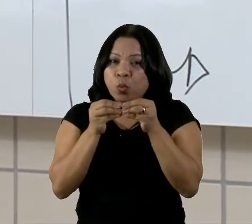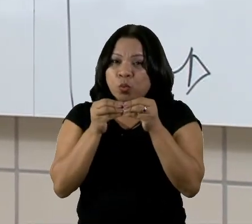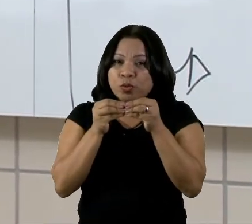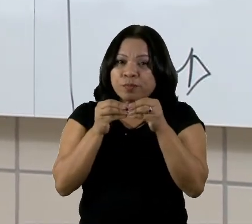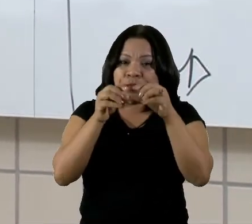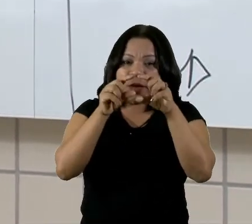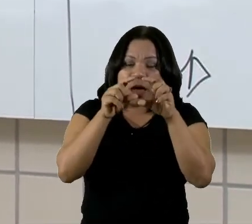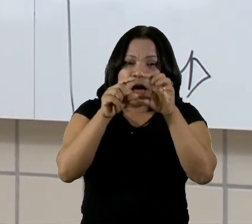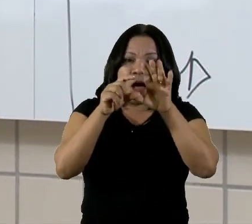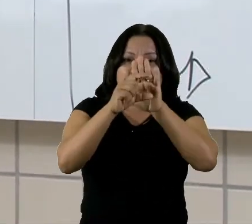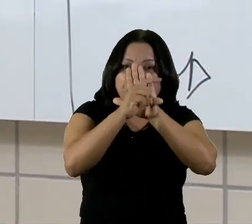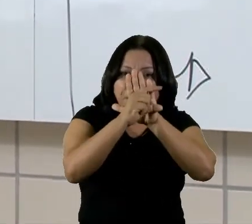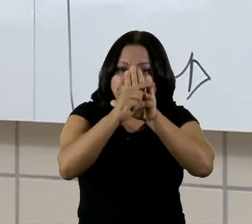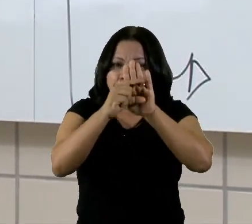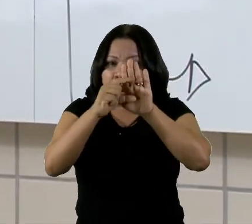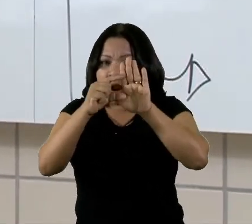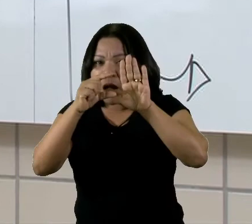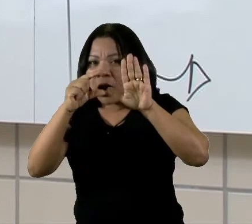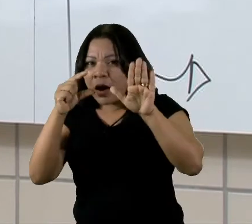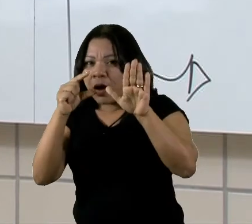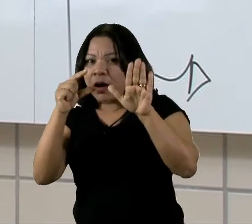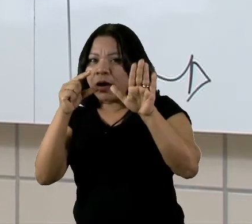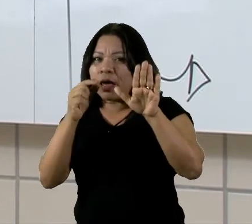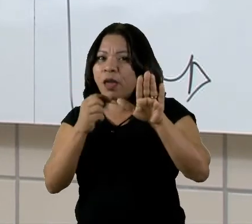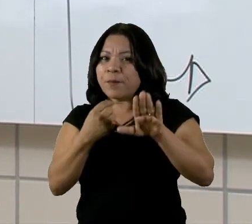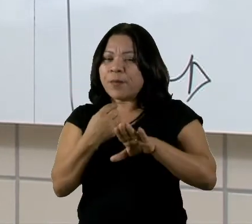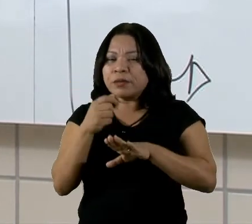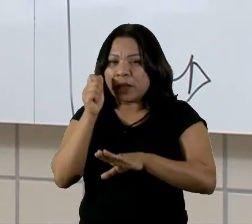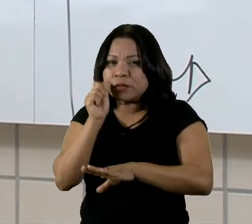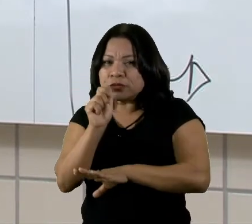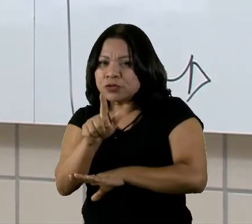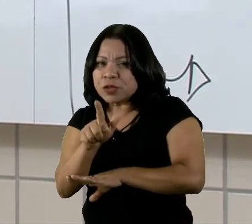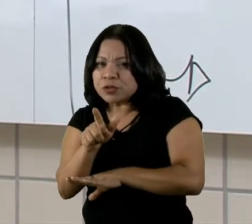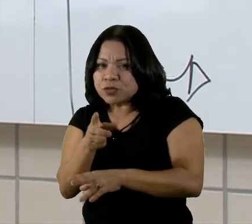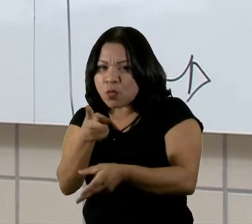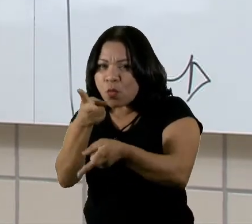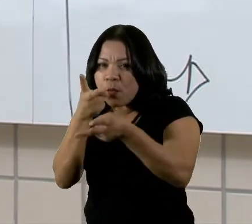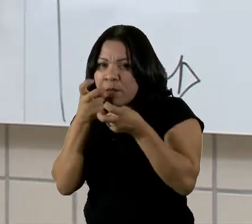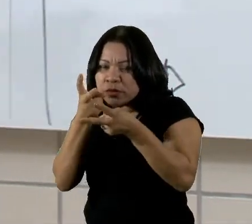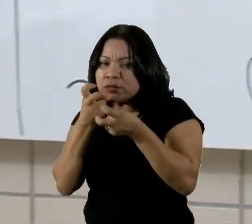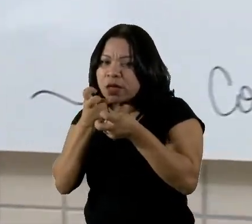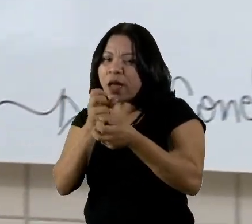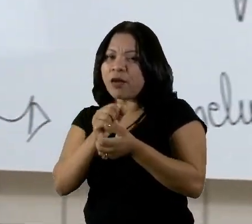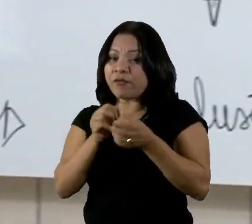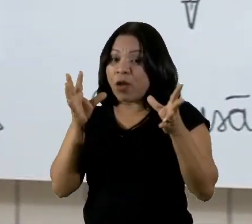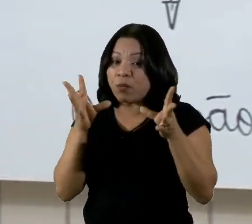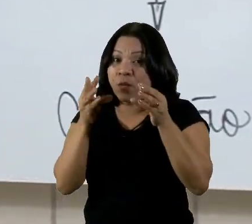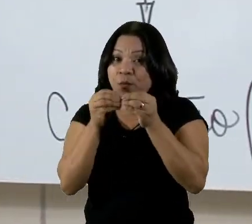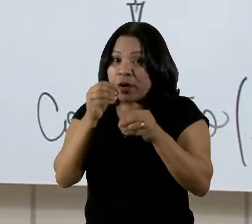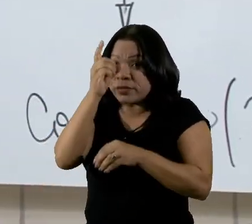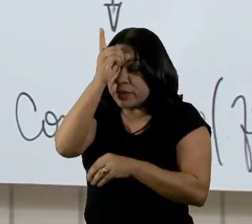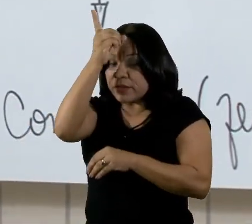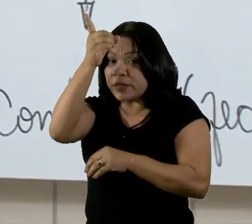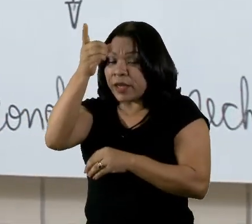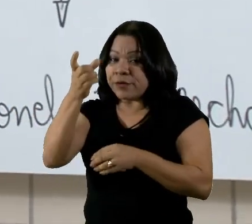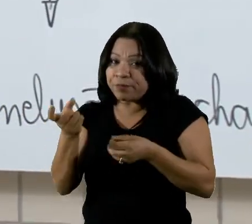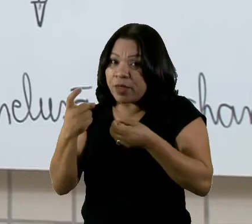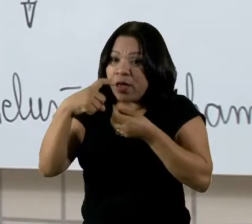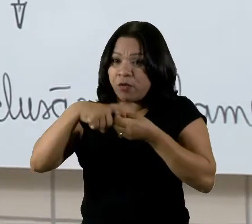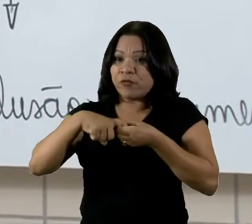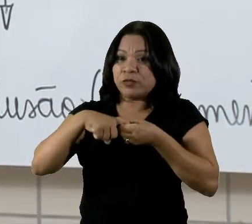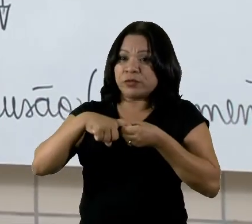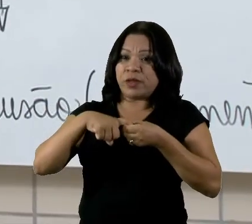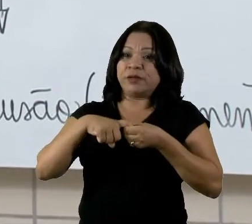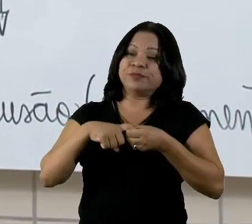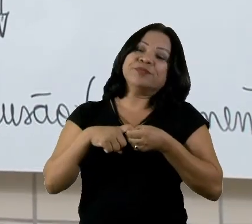a conclusão, o fechamento da ideia. Observem que eu retomei a ideia que o desmatamento deve